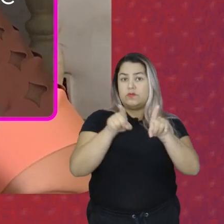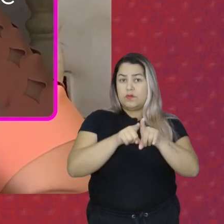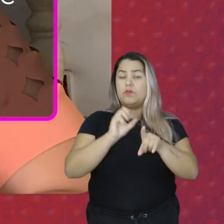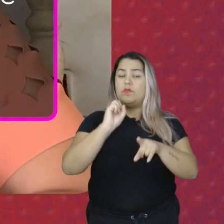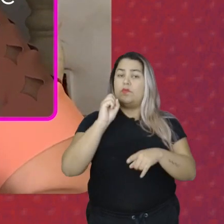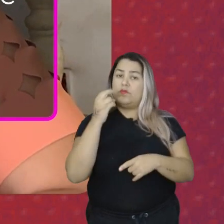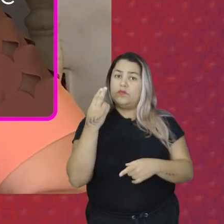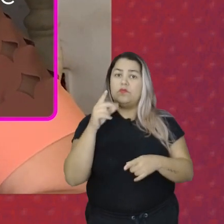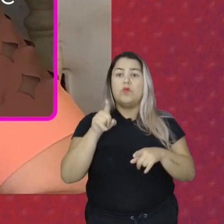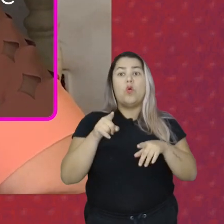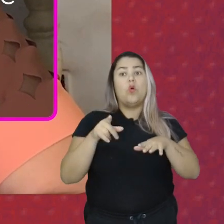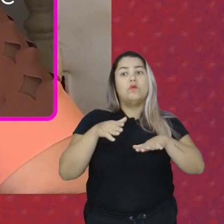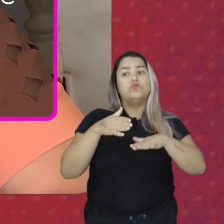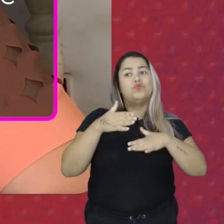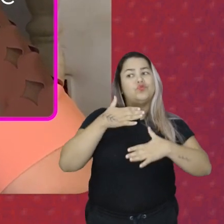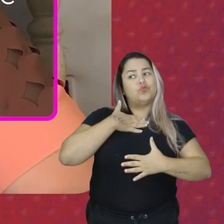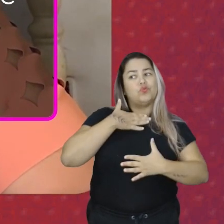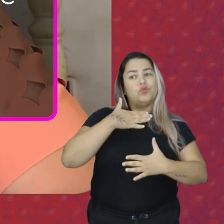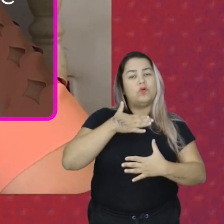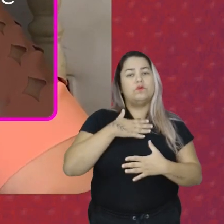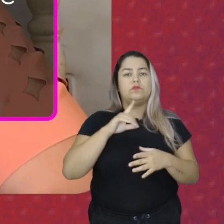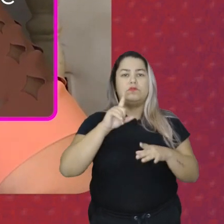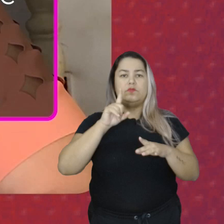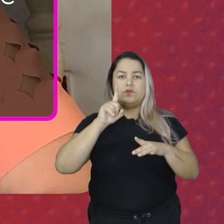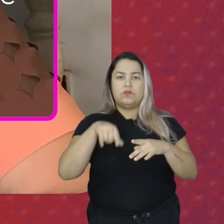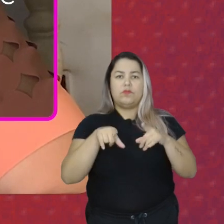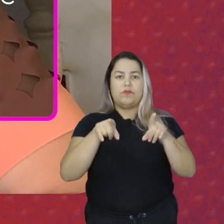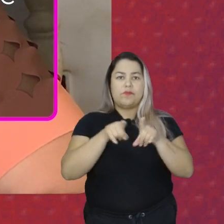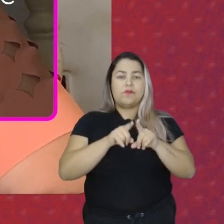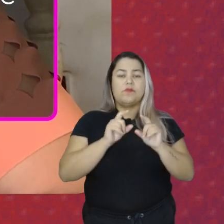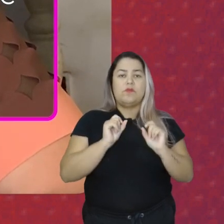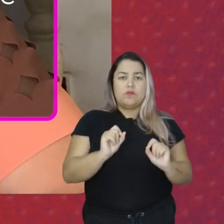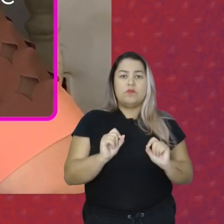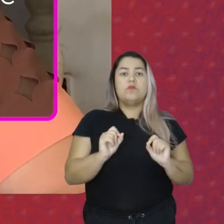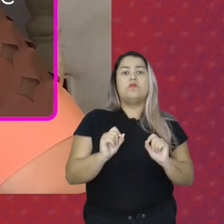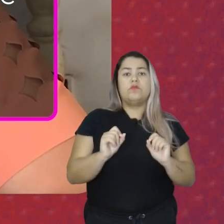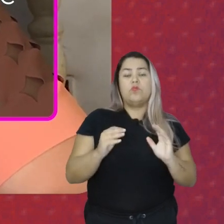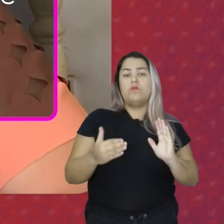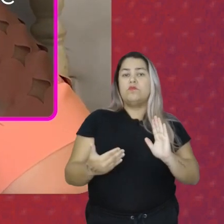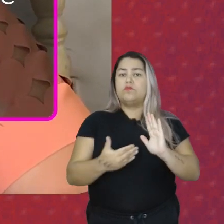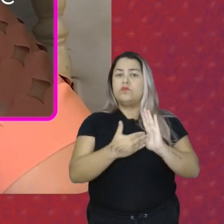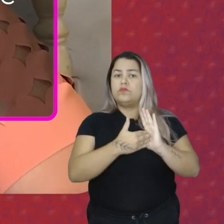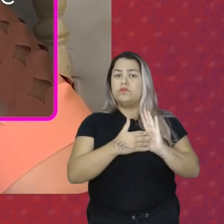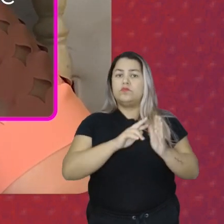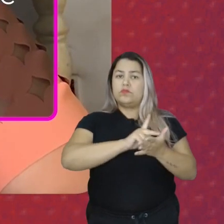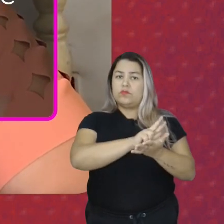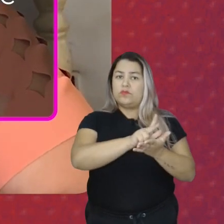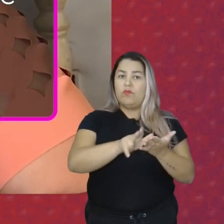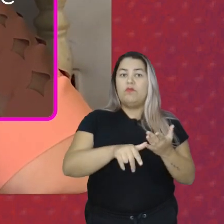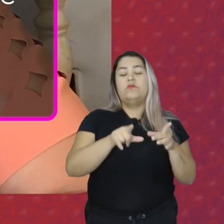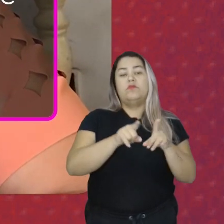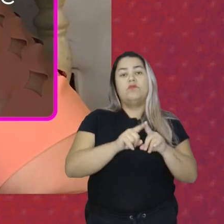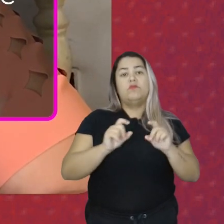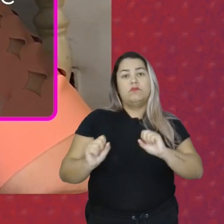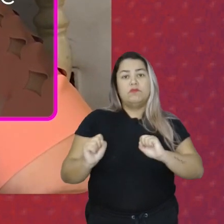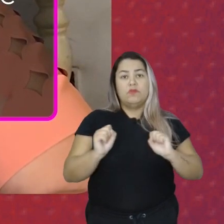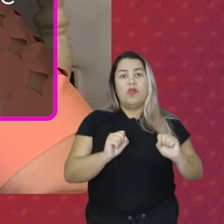ou sensorial, os quais, em interações com barreiras diversas,